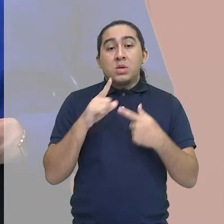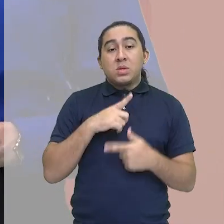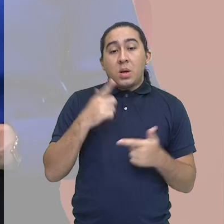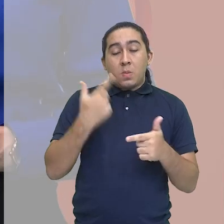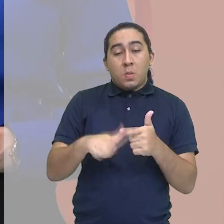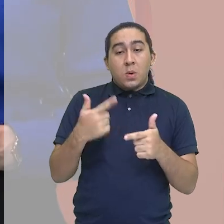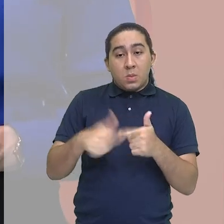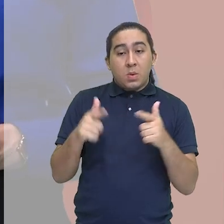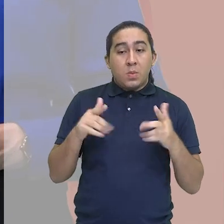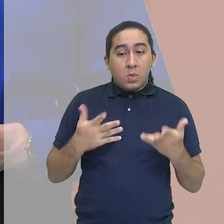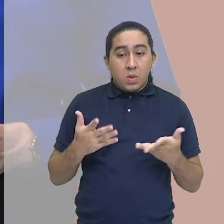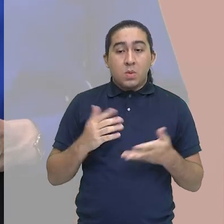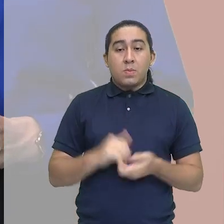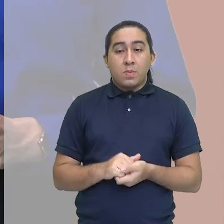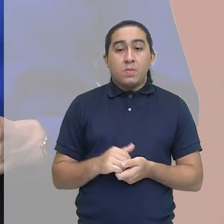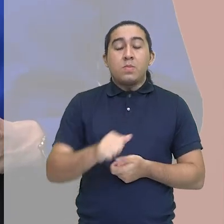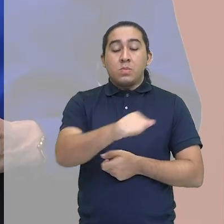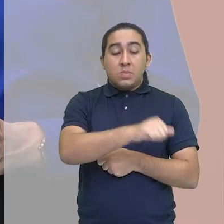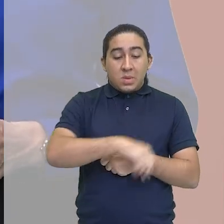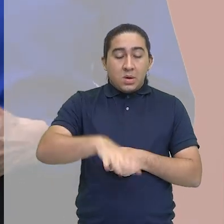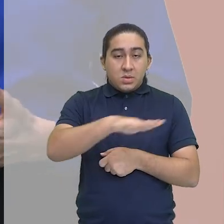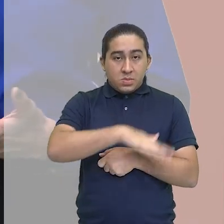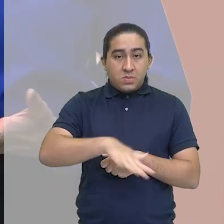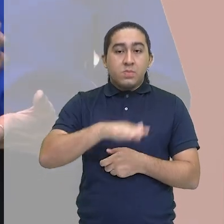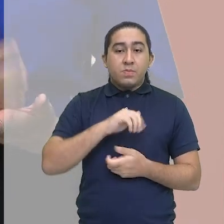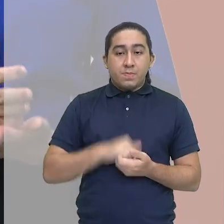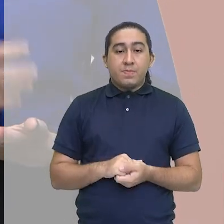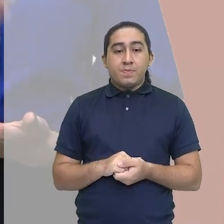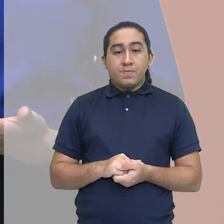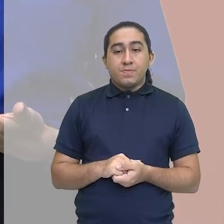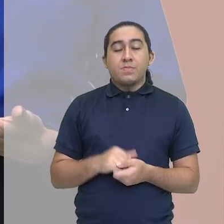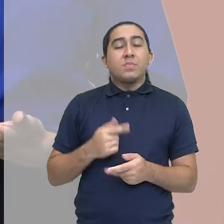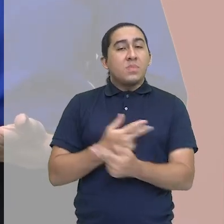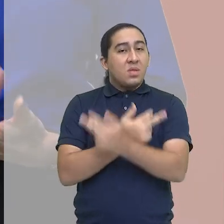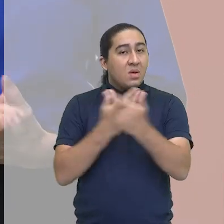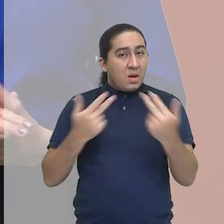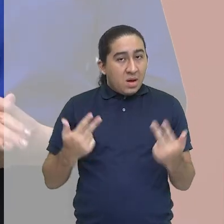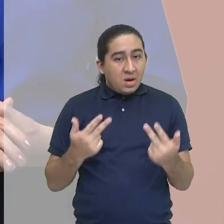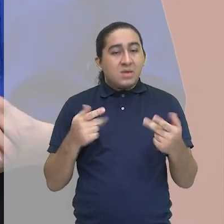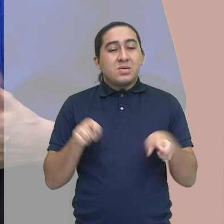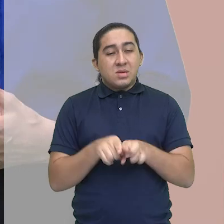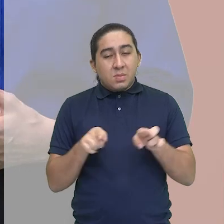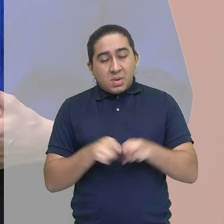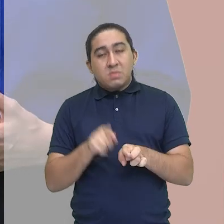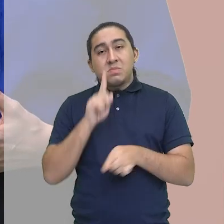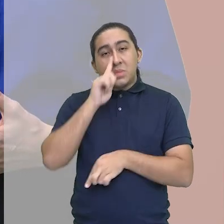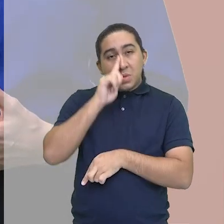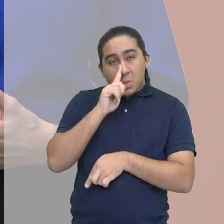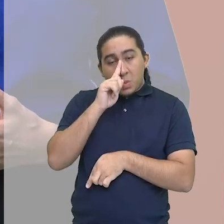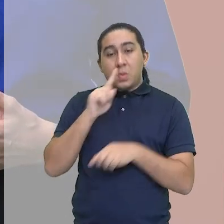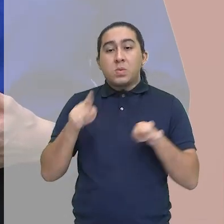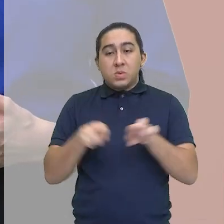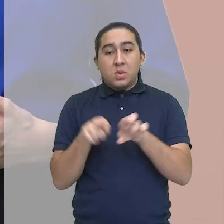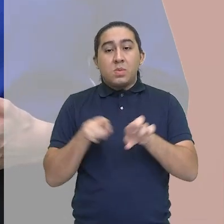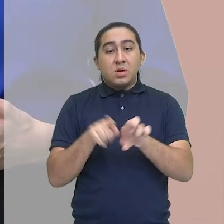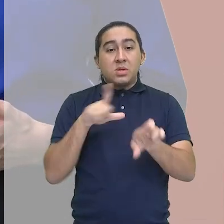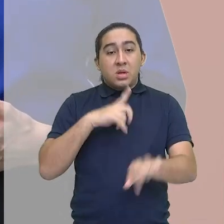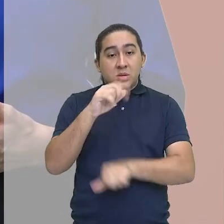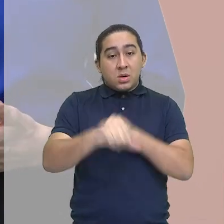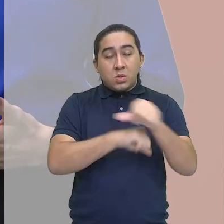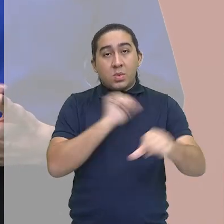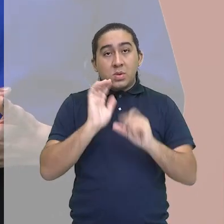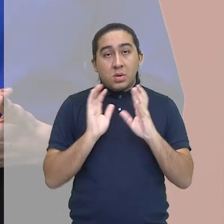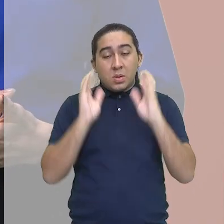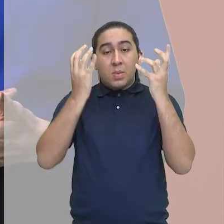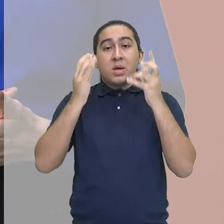questões as condições ambientais, né, diversas condições ameaçadoras. Aí nós temos mudanças